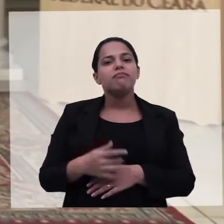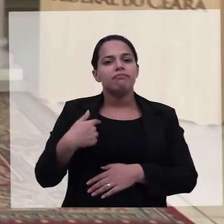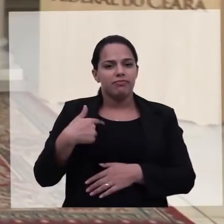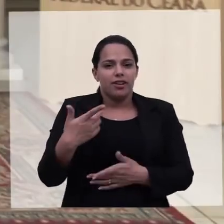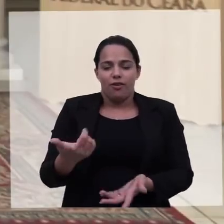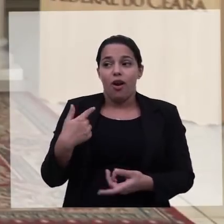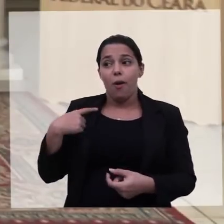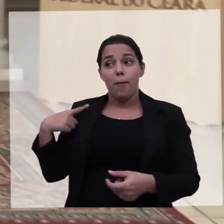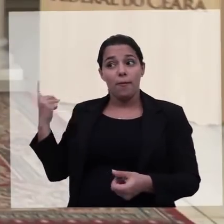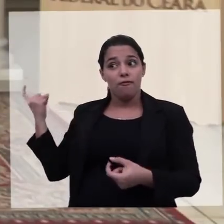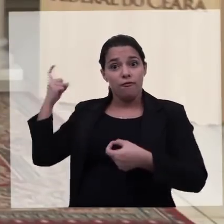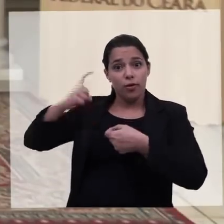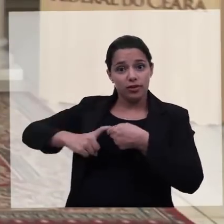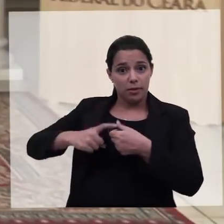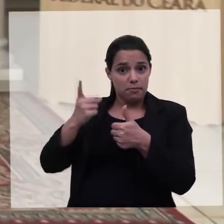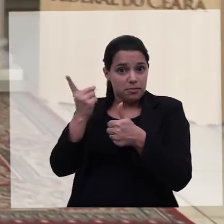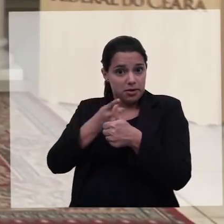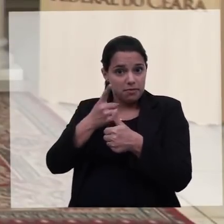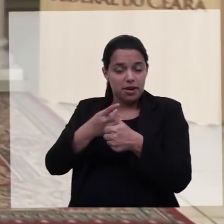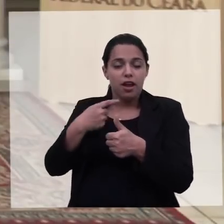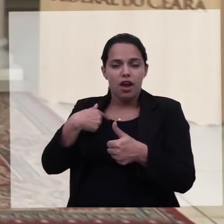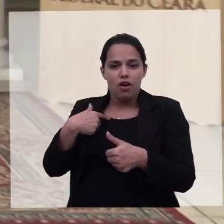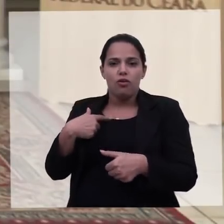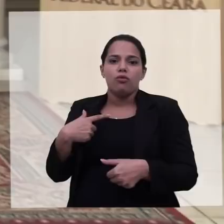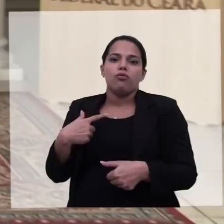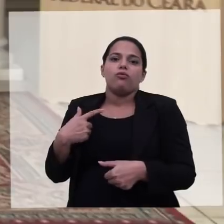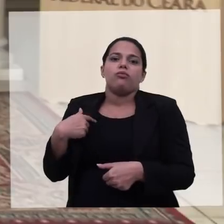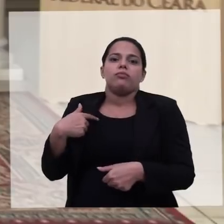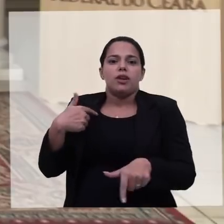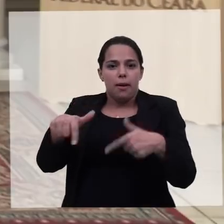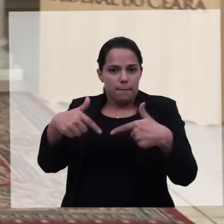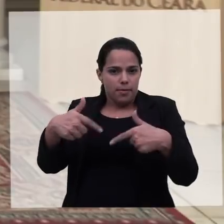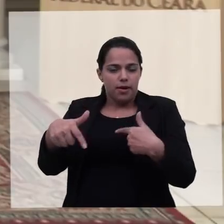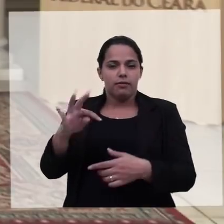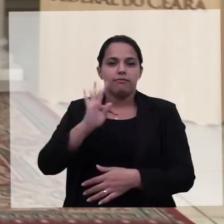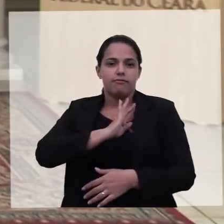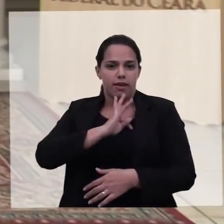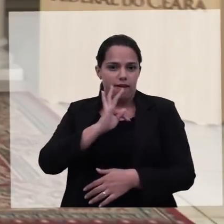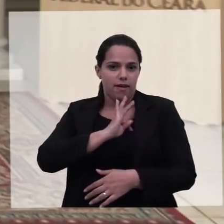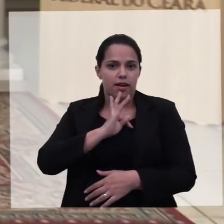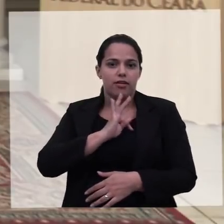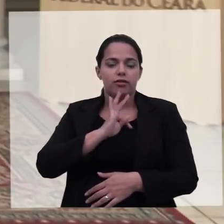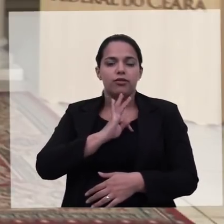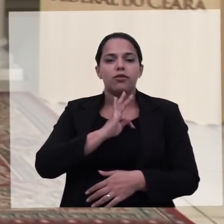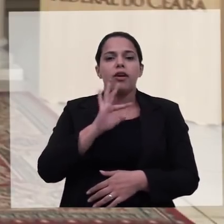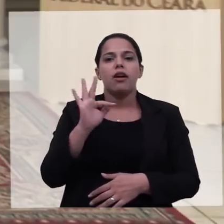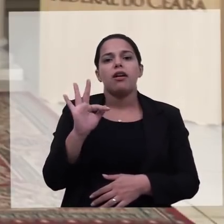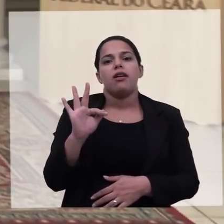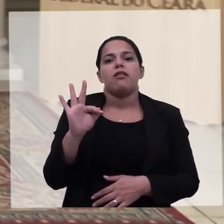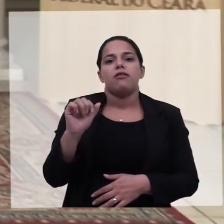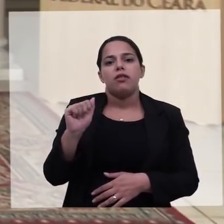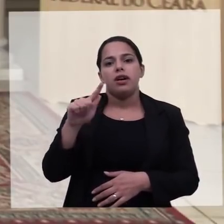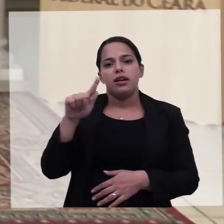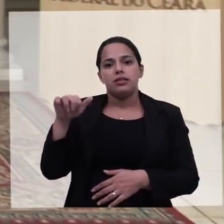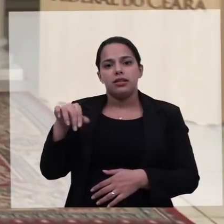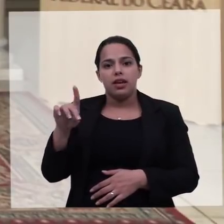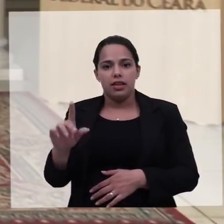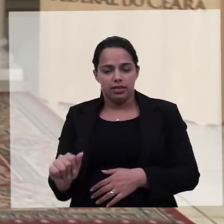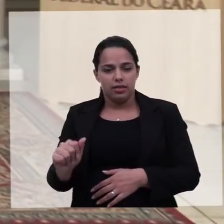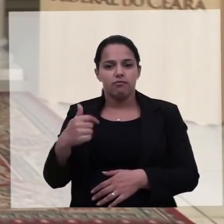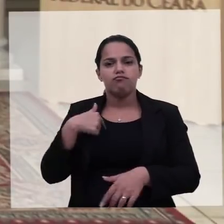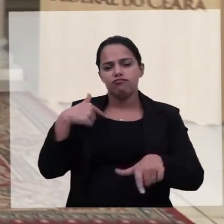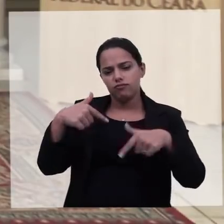como técnico. Como eu disse, eu era técnico da Fazenda. Na Fazenda, tinha sido contratada